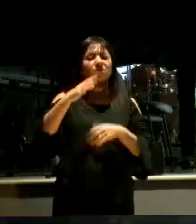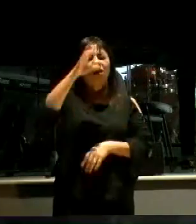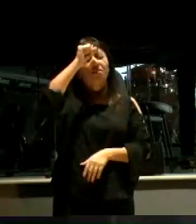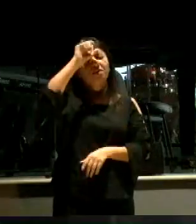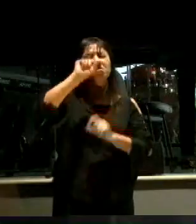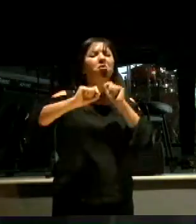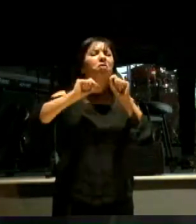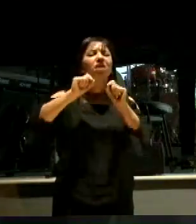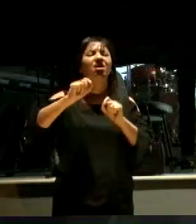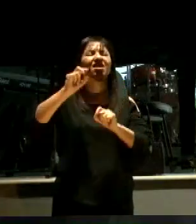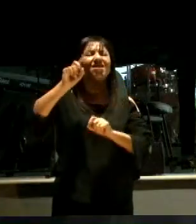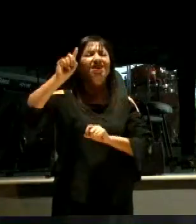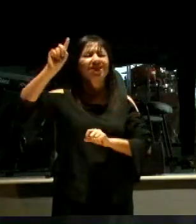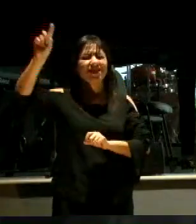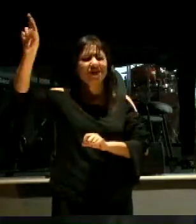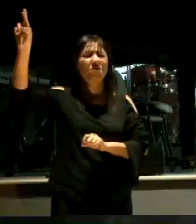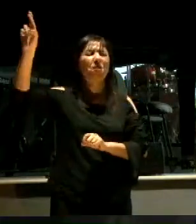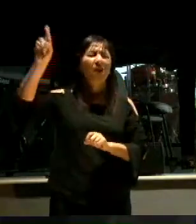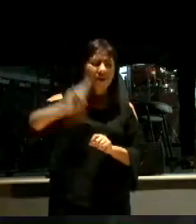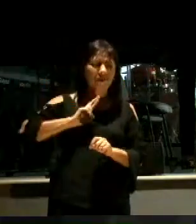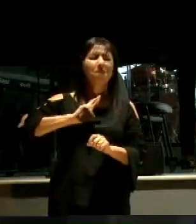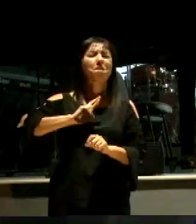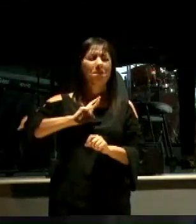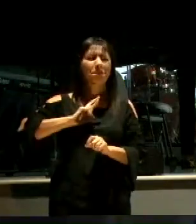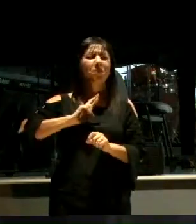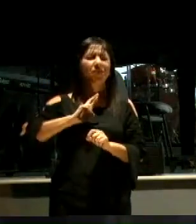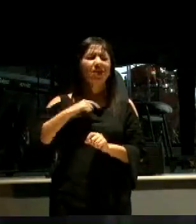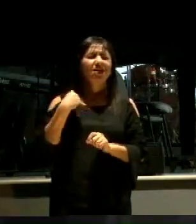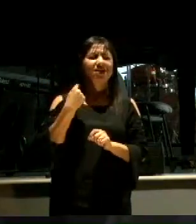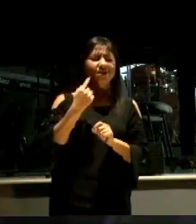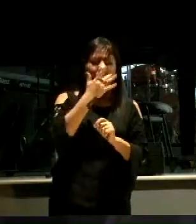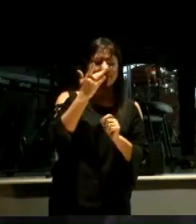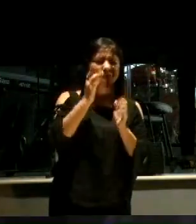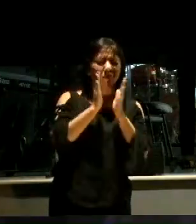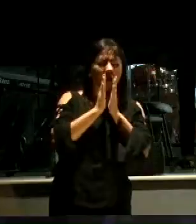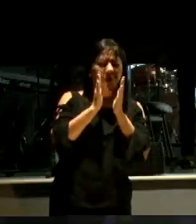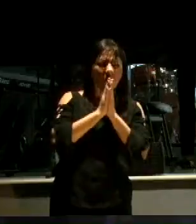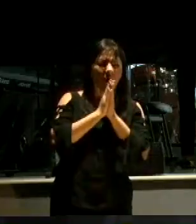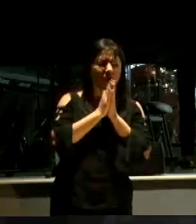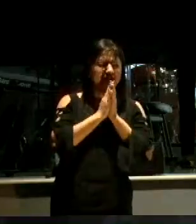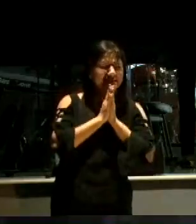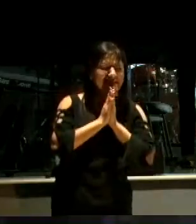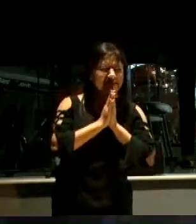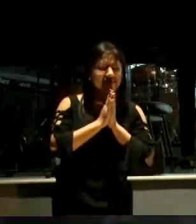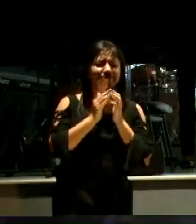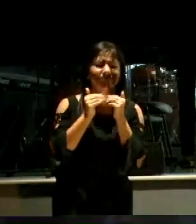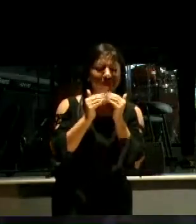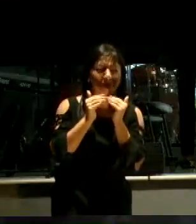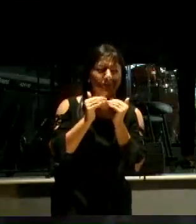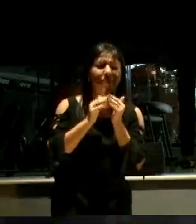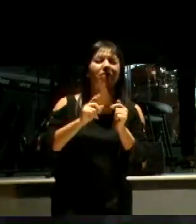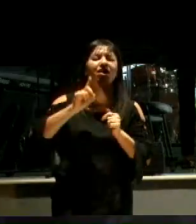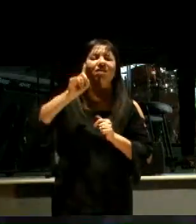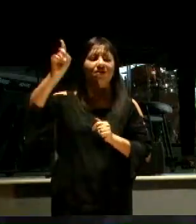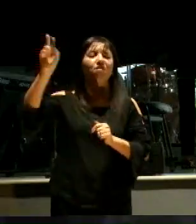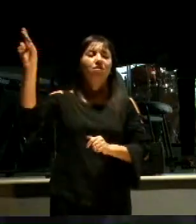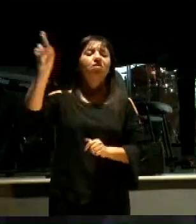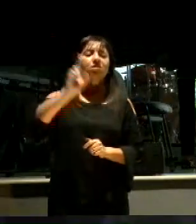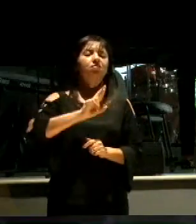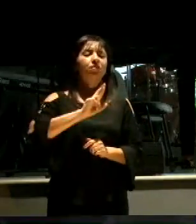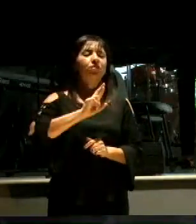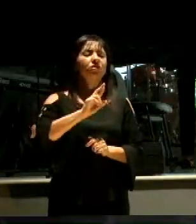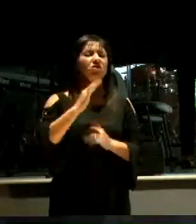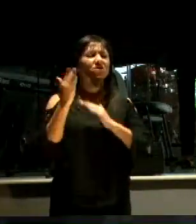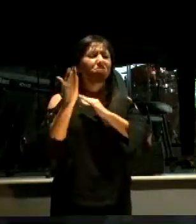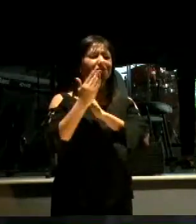ora e a quem clama. Ajuda-me, Senhor, a passar pelas tribulações